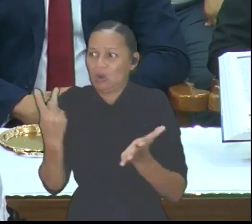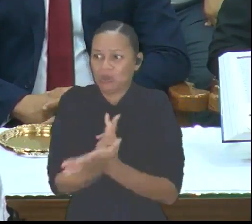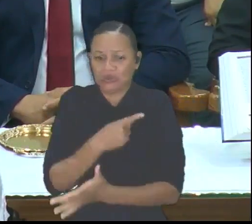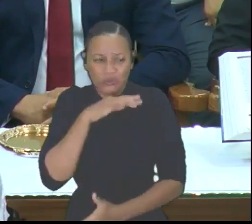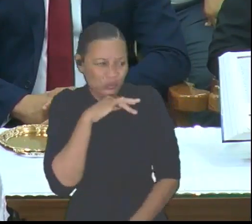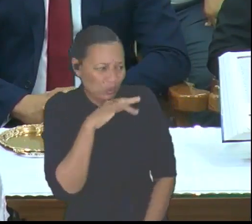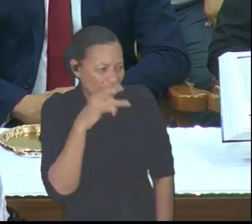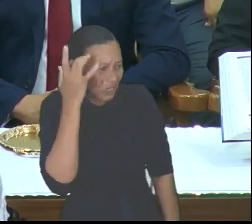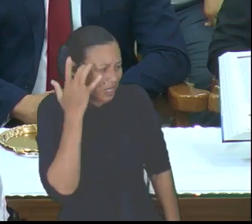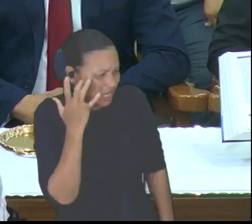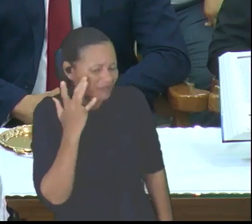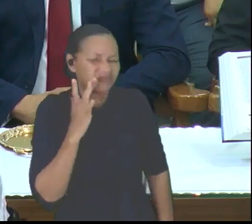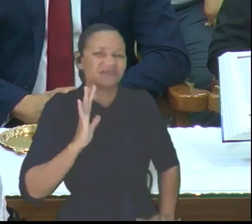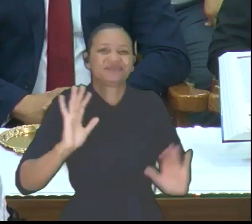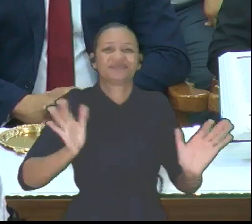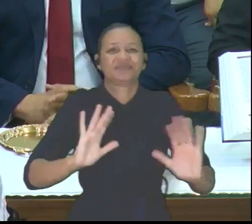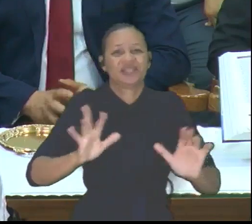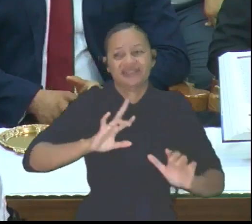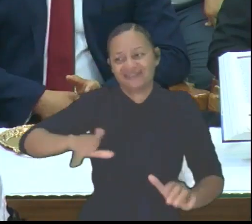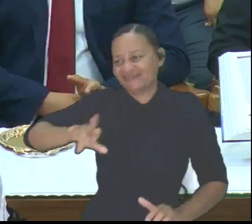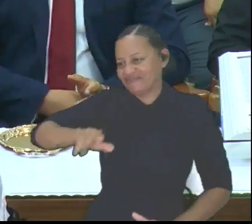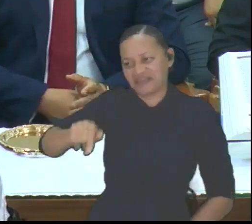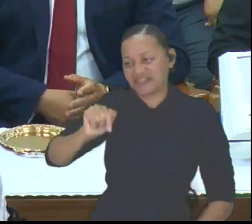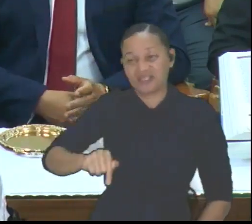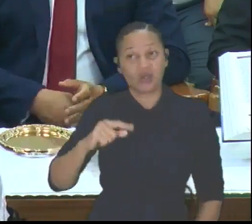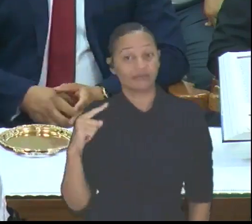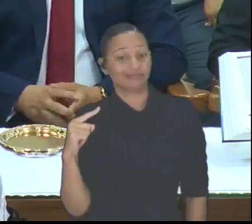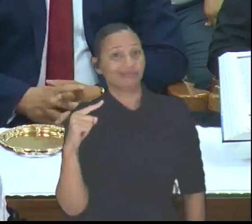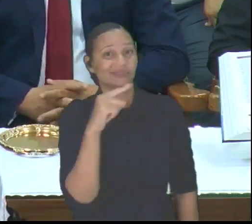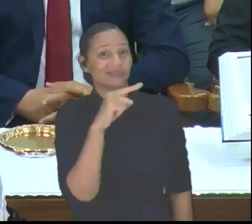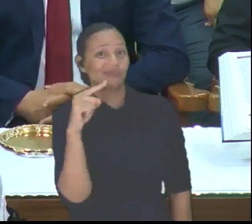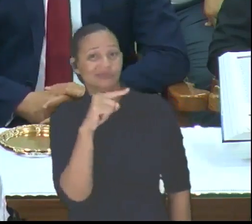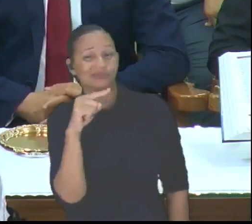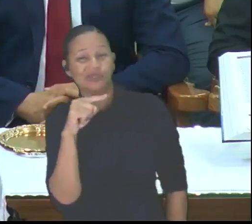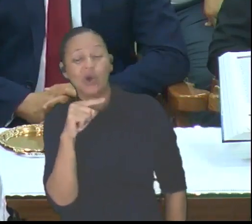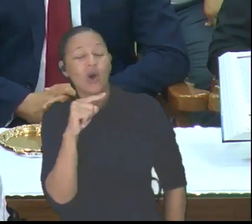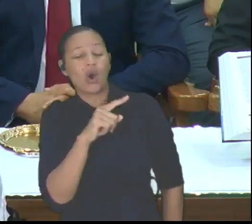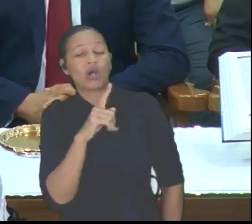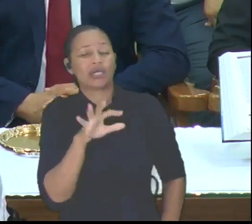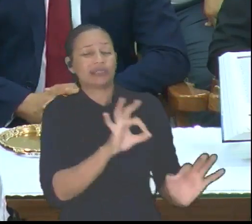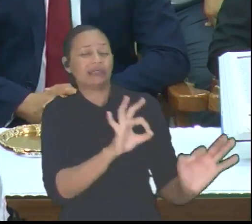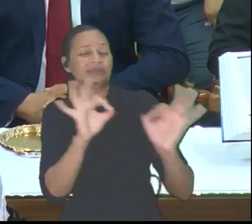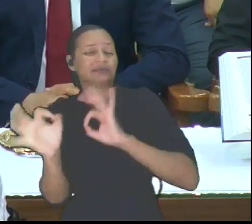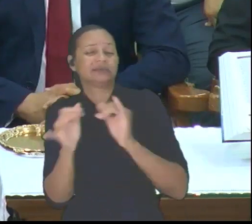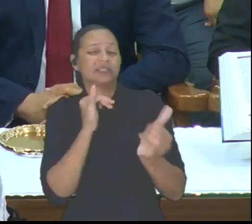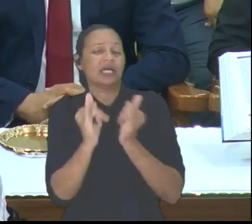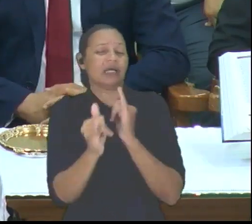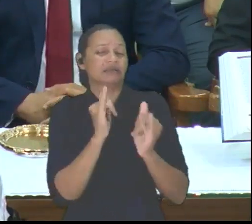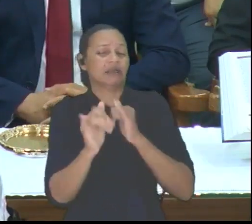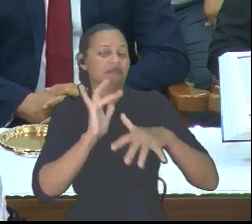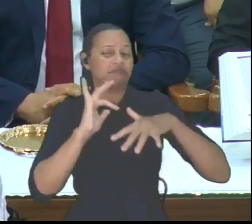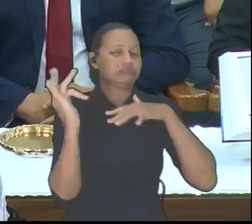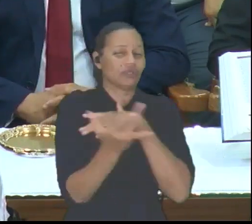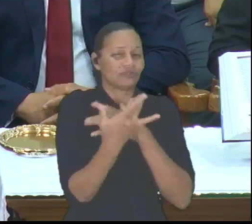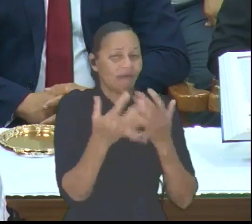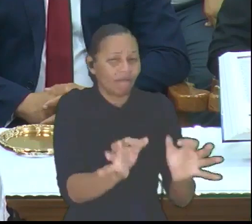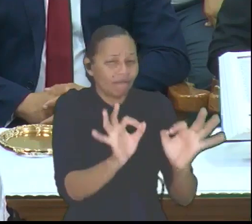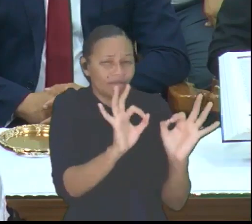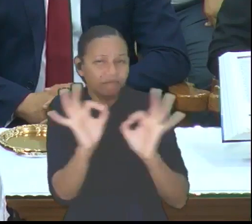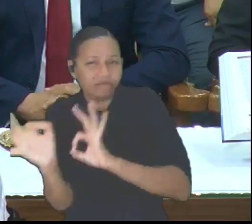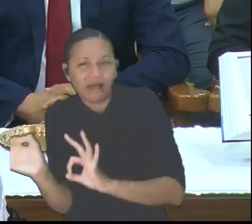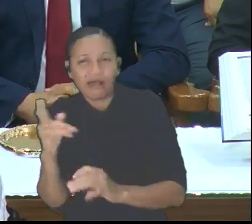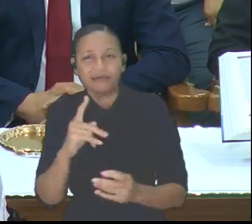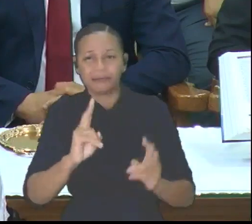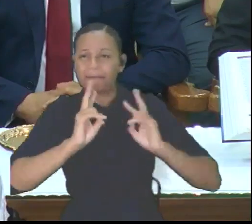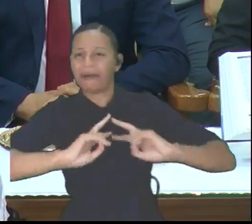Eu acho que talvez não tenha pessoas assim aqui, talvez só na live, só quem está nos escutando pelas redes sociais. Aí nós